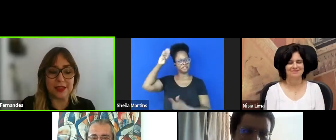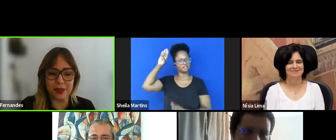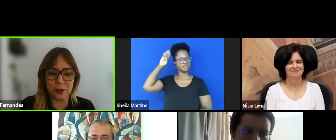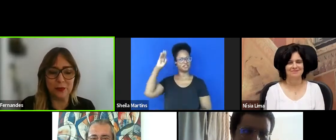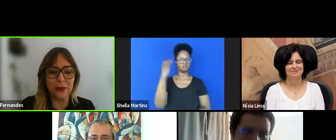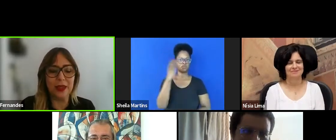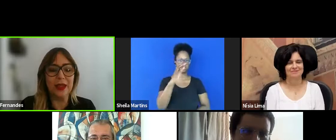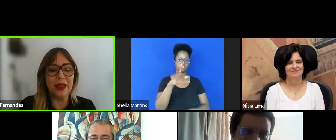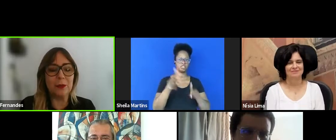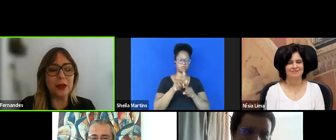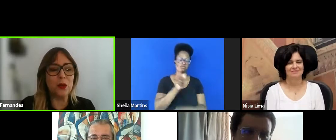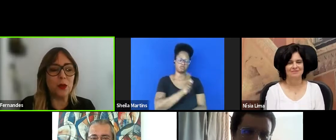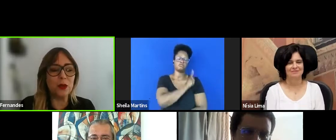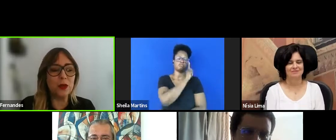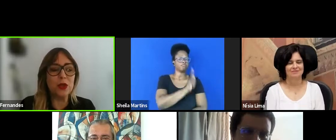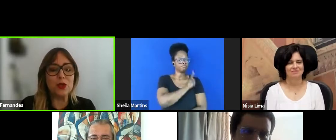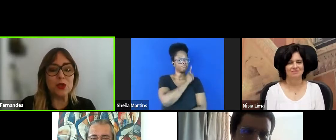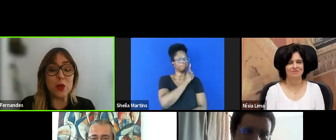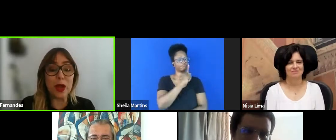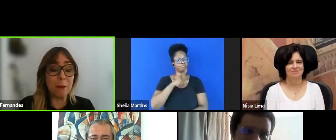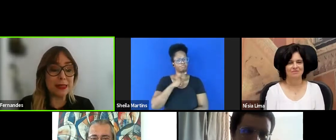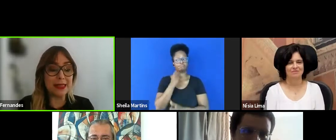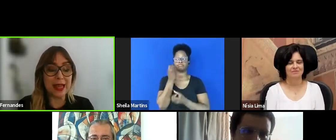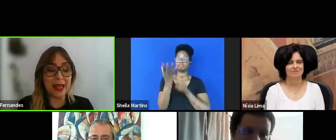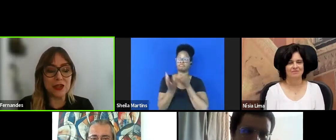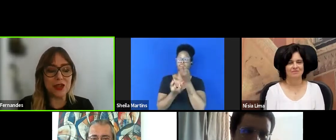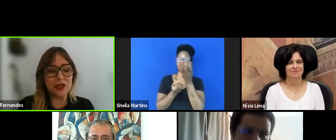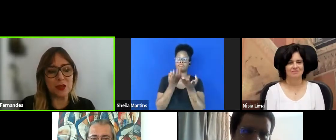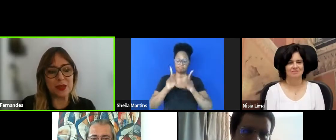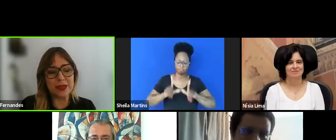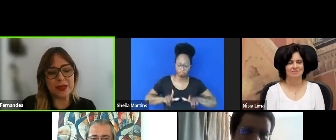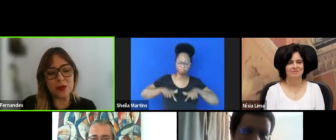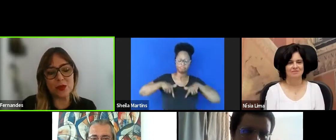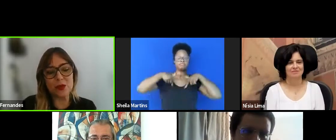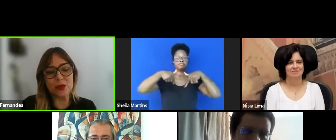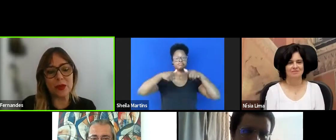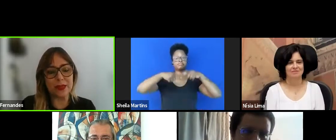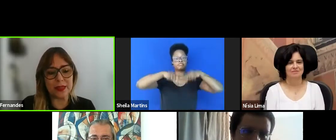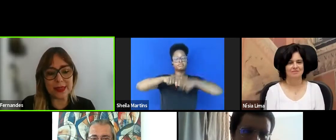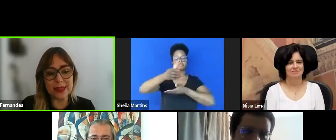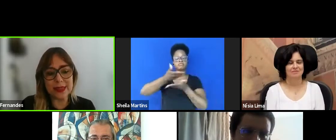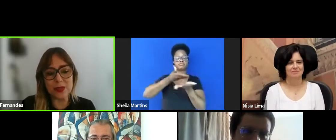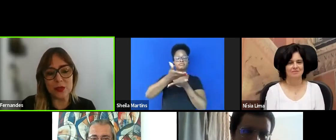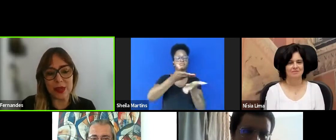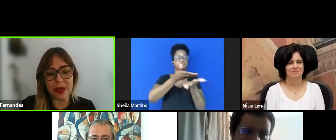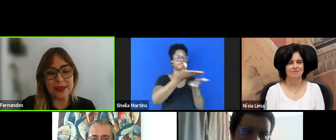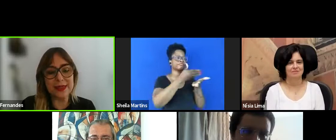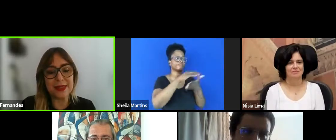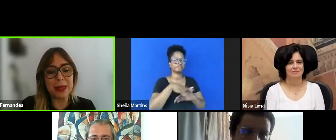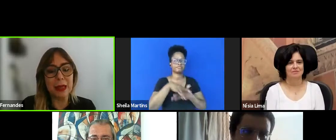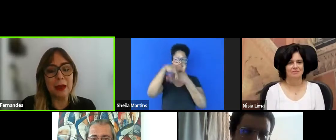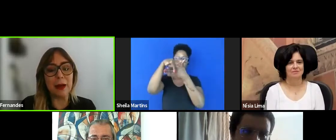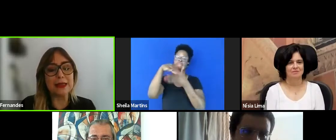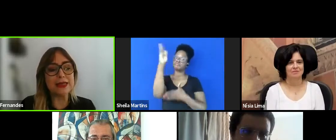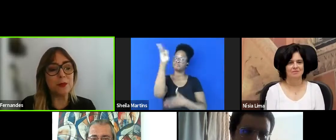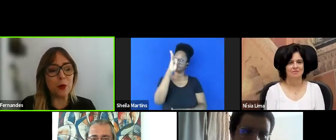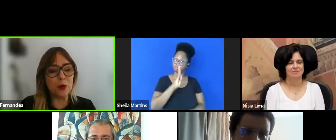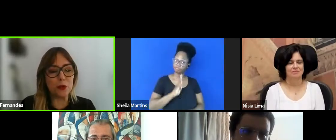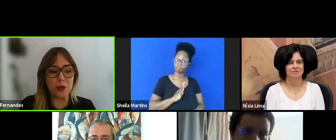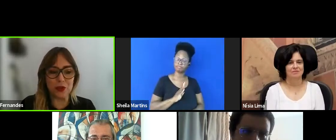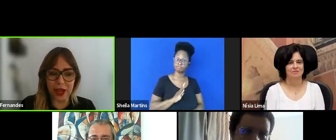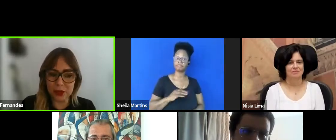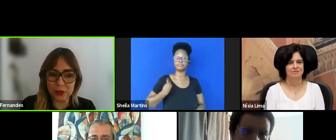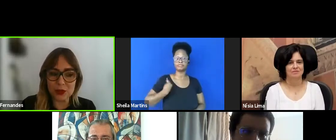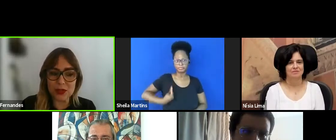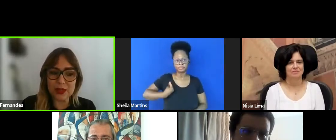e na gestão, empregou sua capacidade de articulação junto a lideranças nacionais,